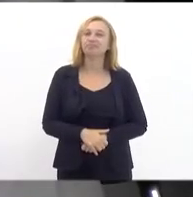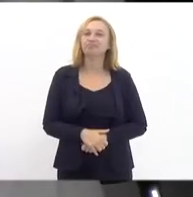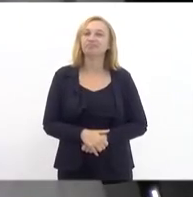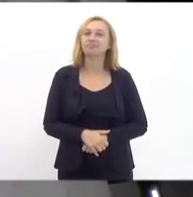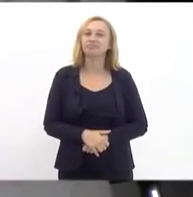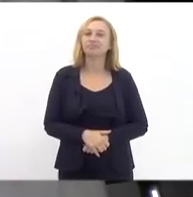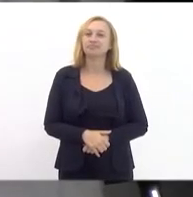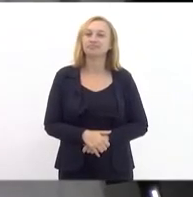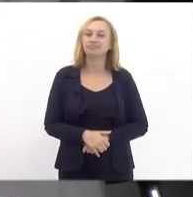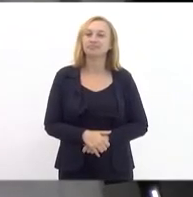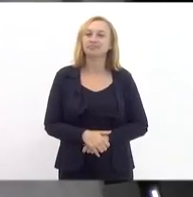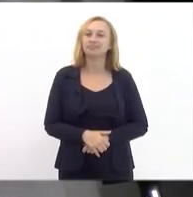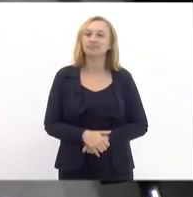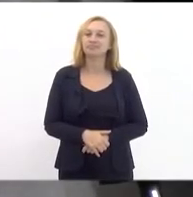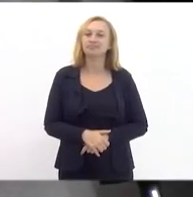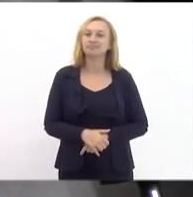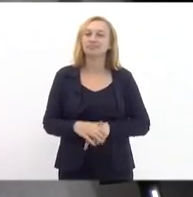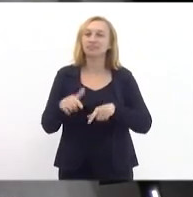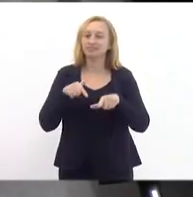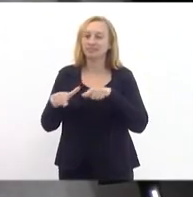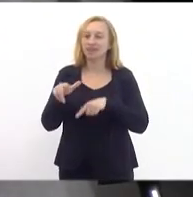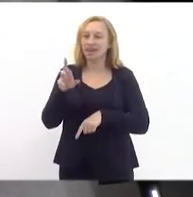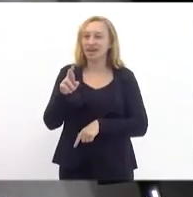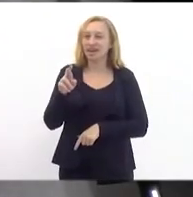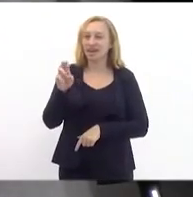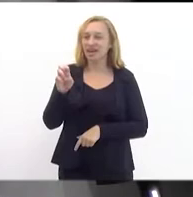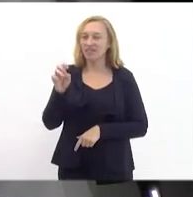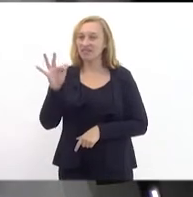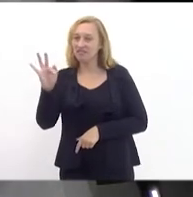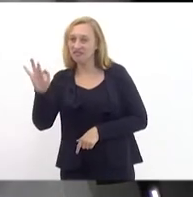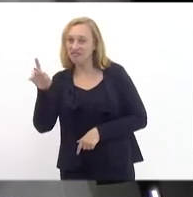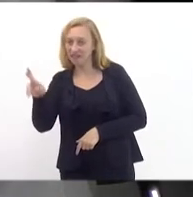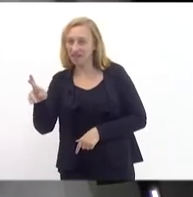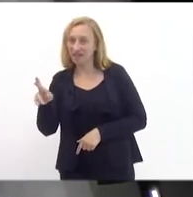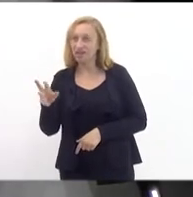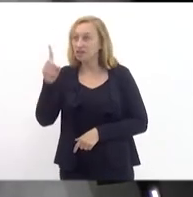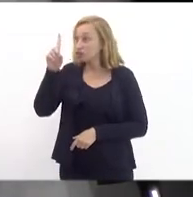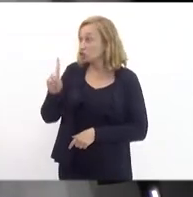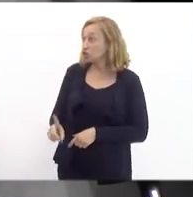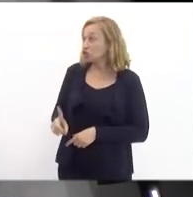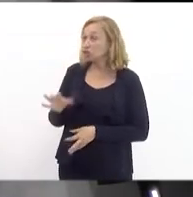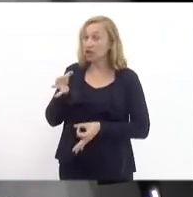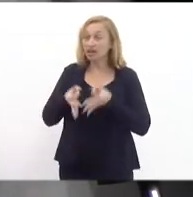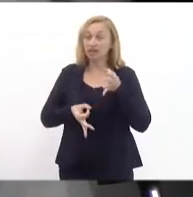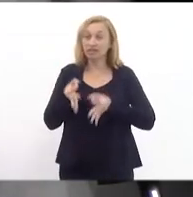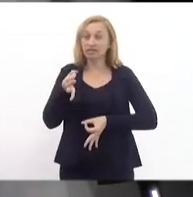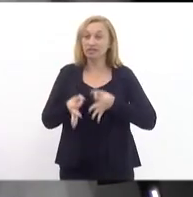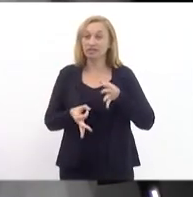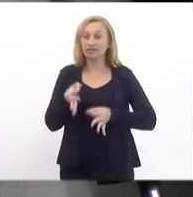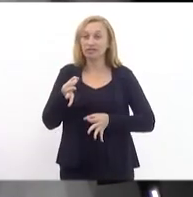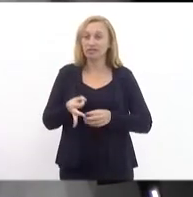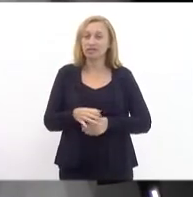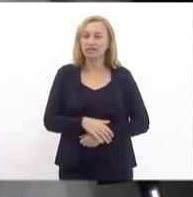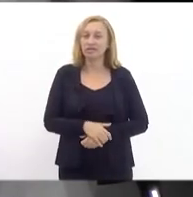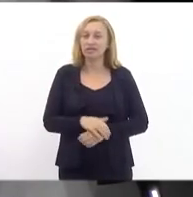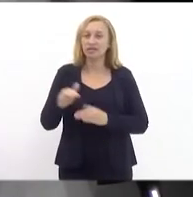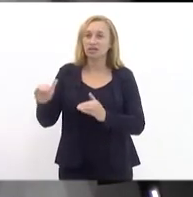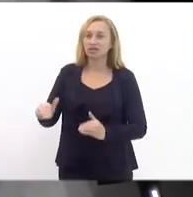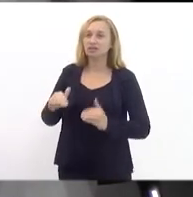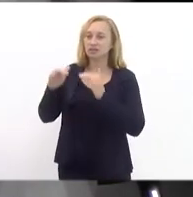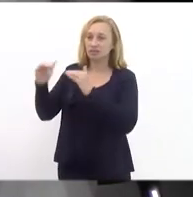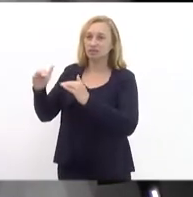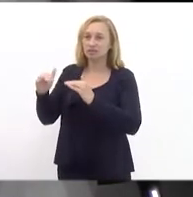além de ter trabalhado na Refer, ele foi diretor jurídico da Supervia,